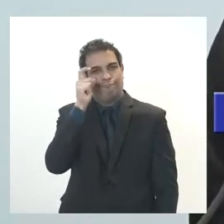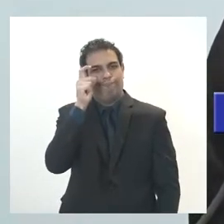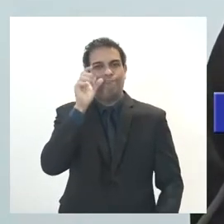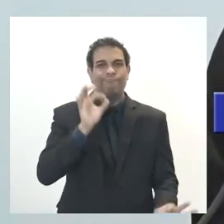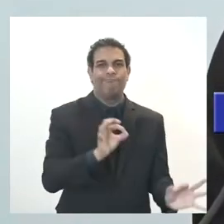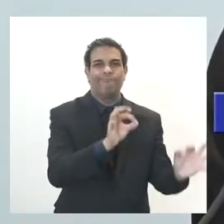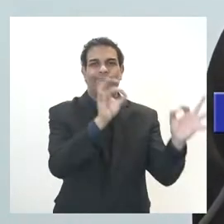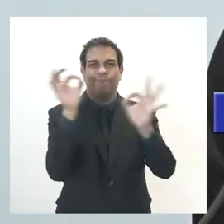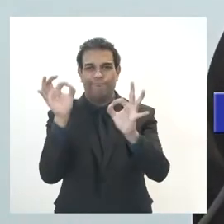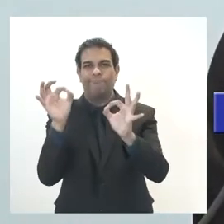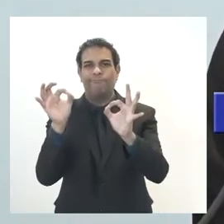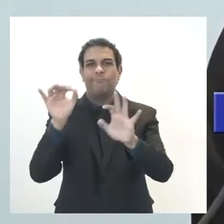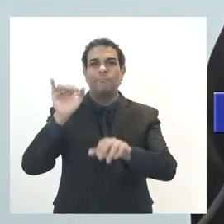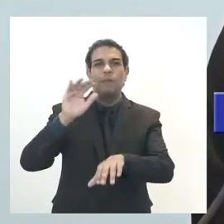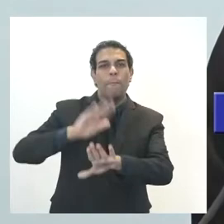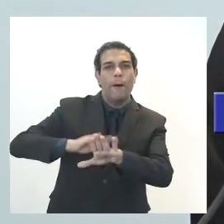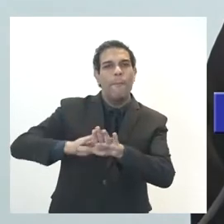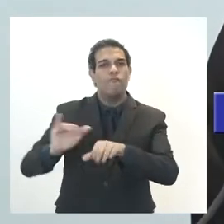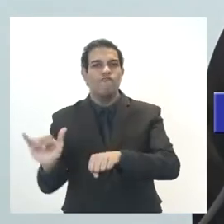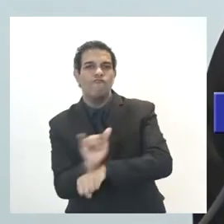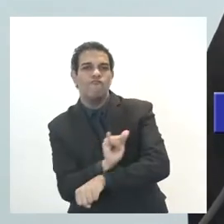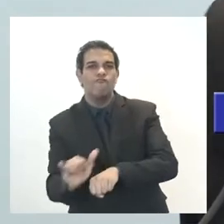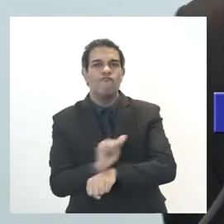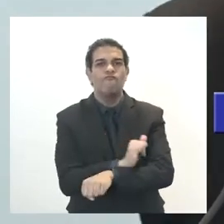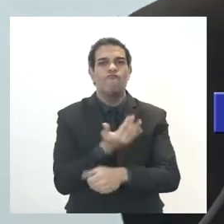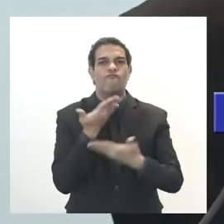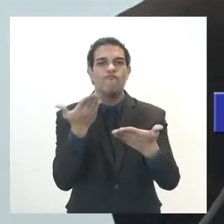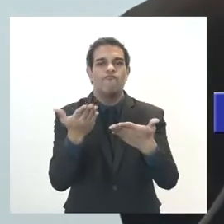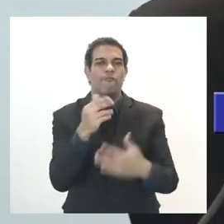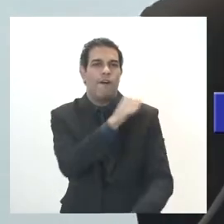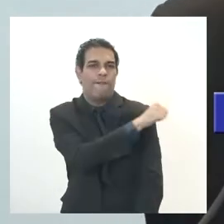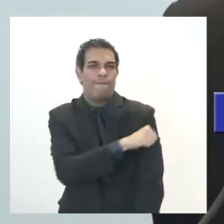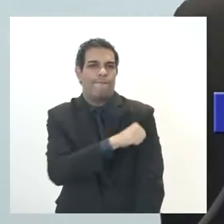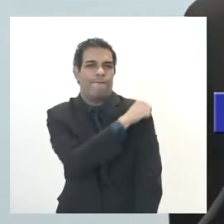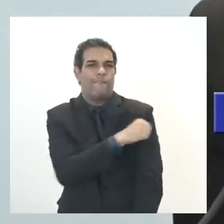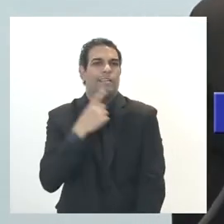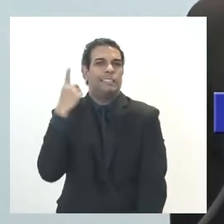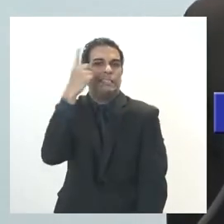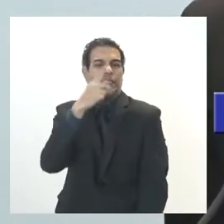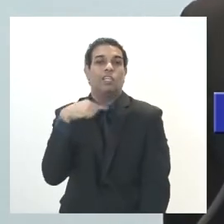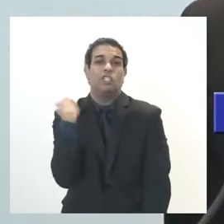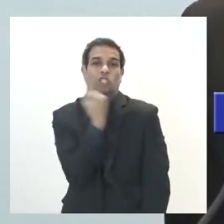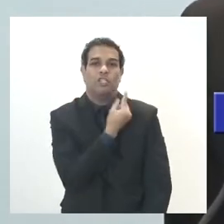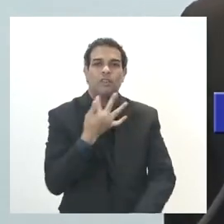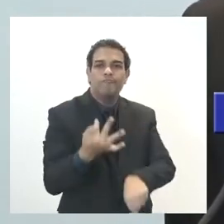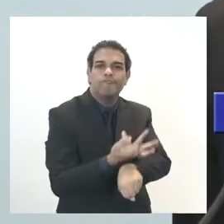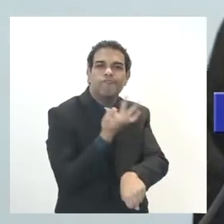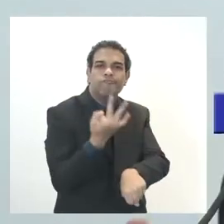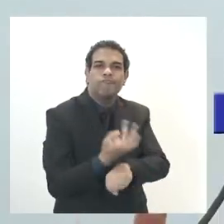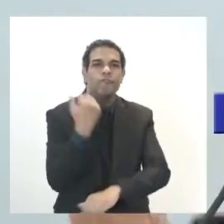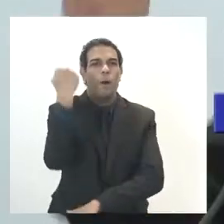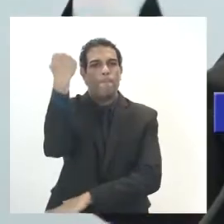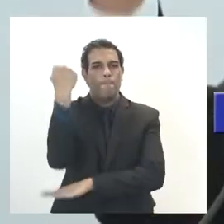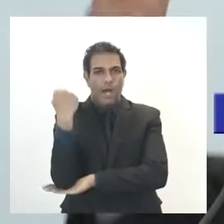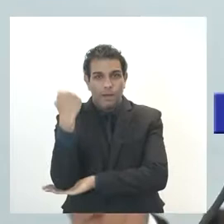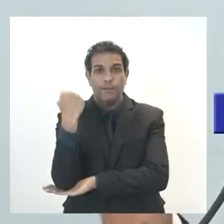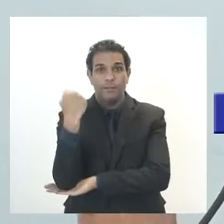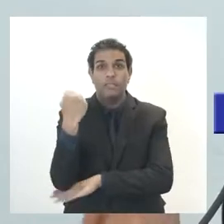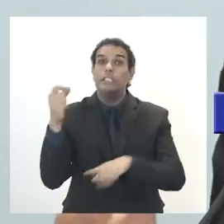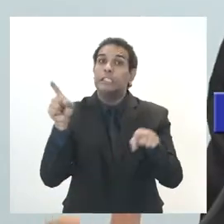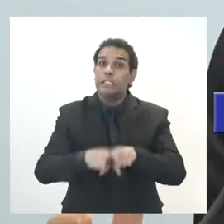na trincheira da Resistência os enfermeira Rejane fala estamos Resistindo eu acrescento